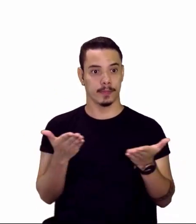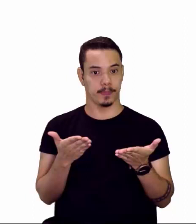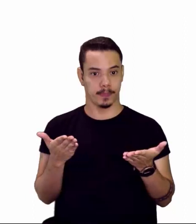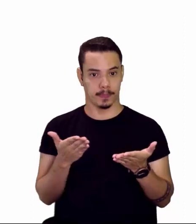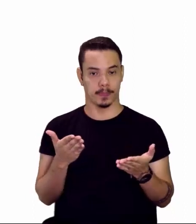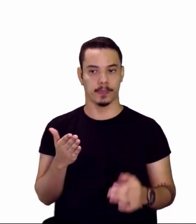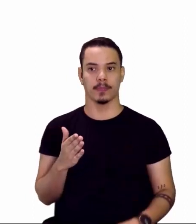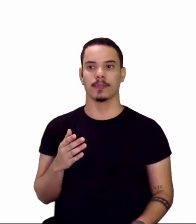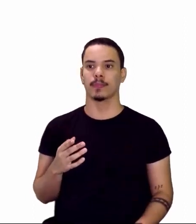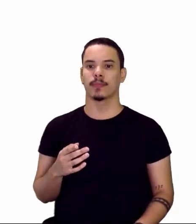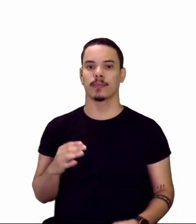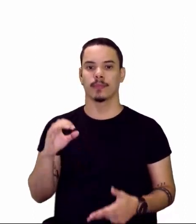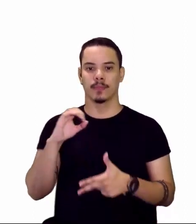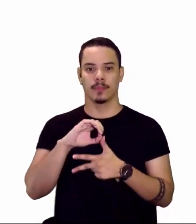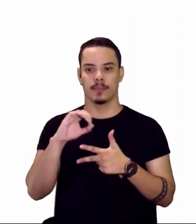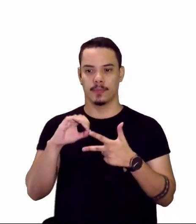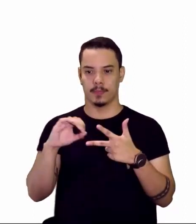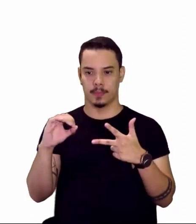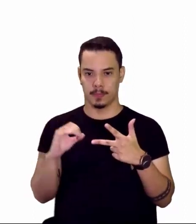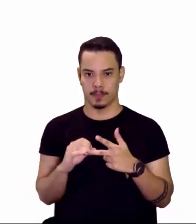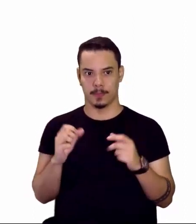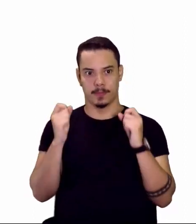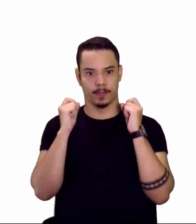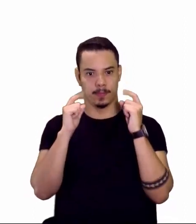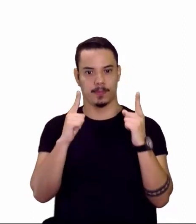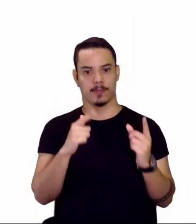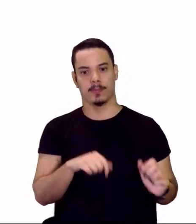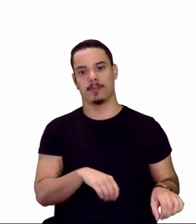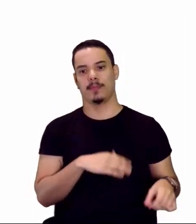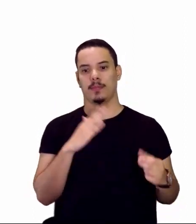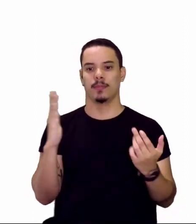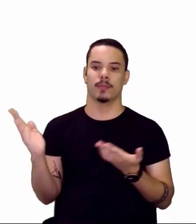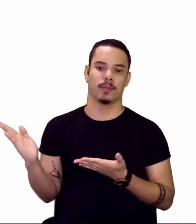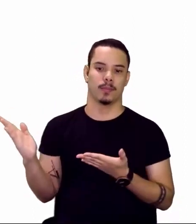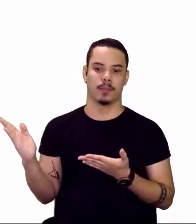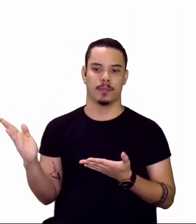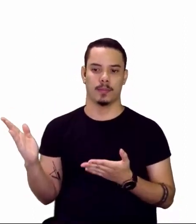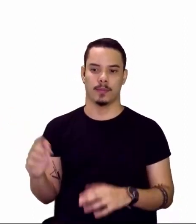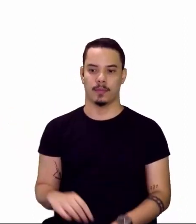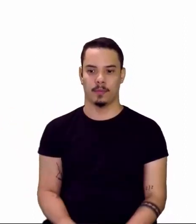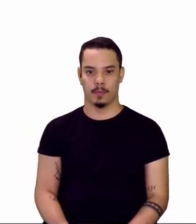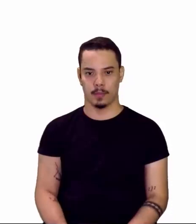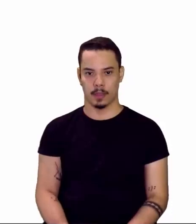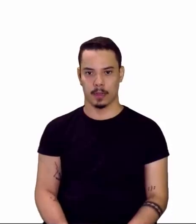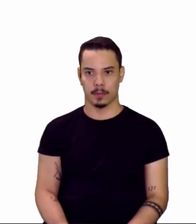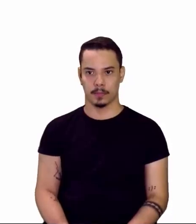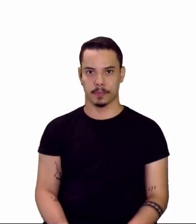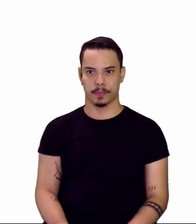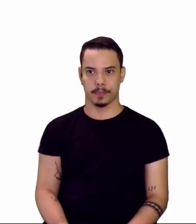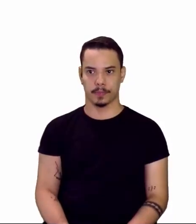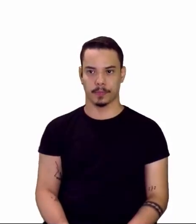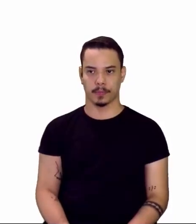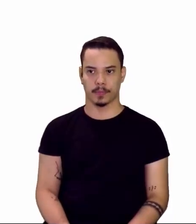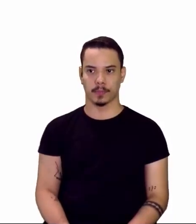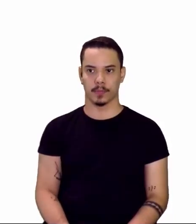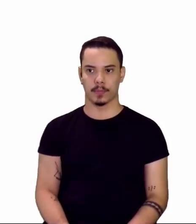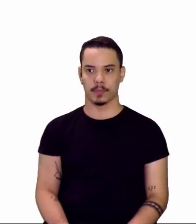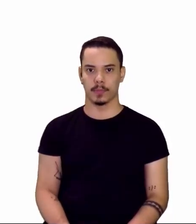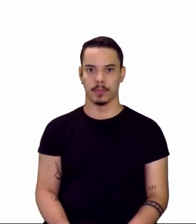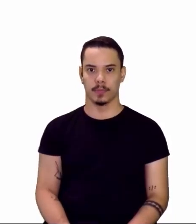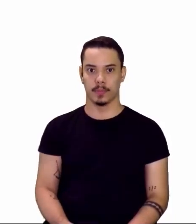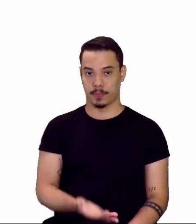a nossa terceira questão, que é a questão se liga no Enem. Vamos